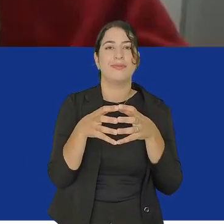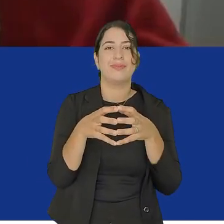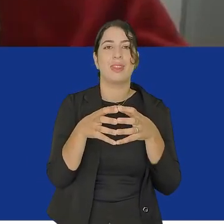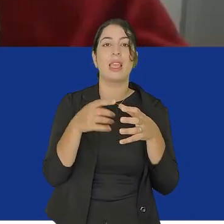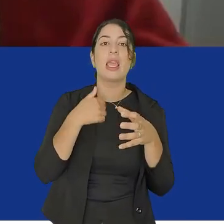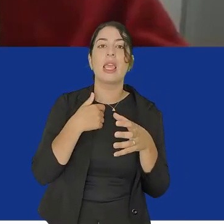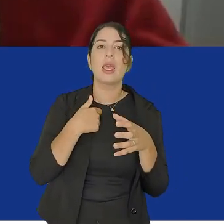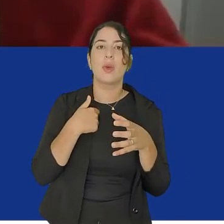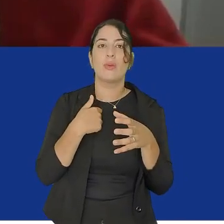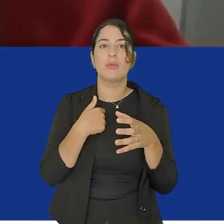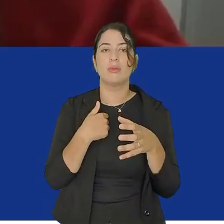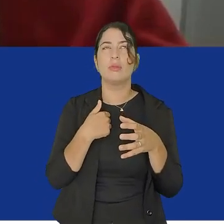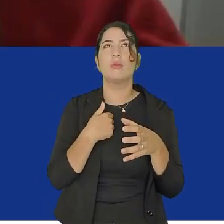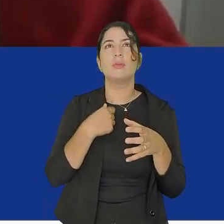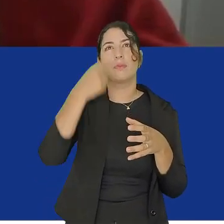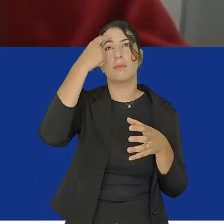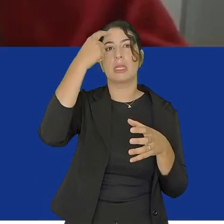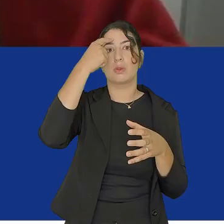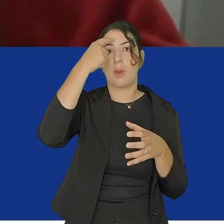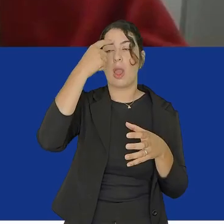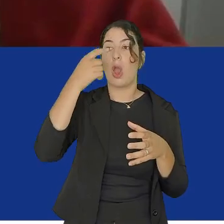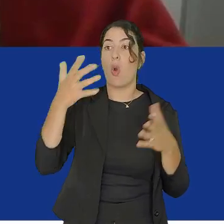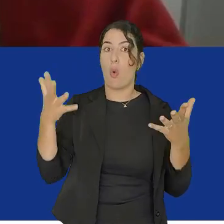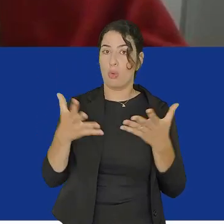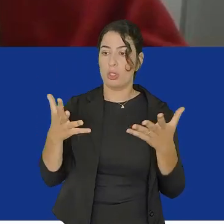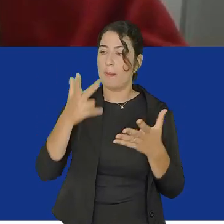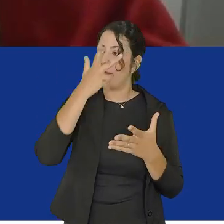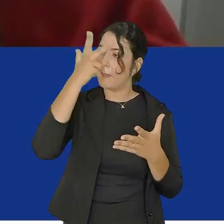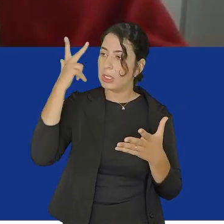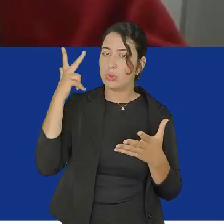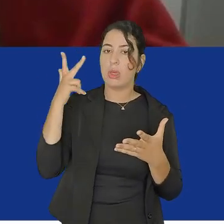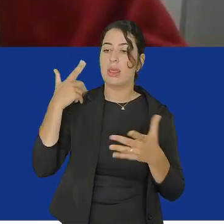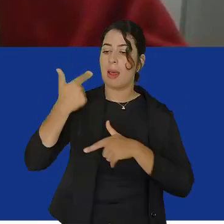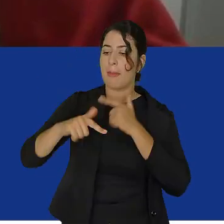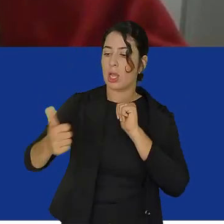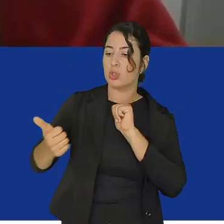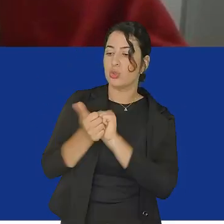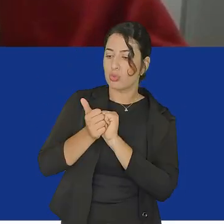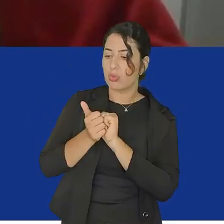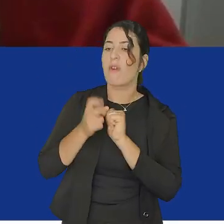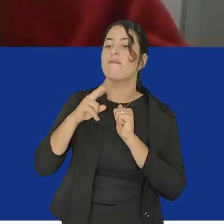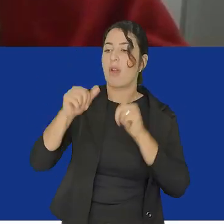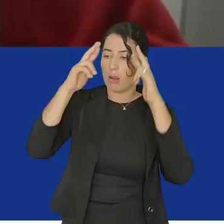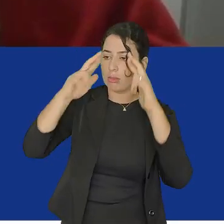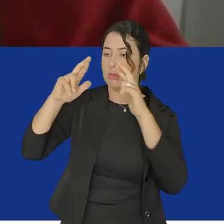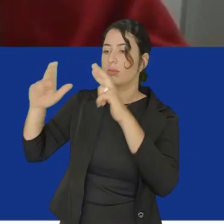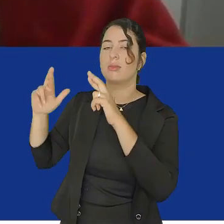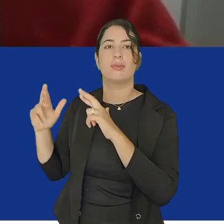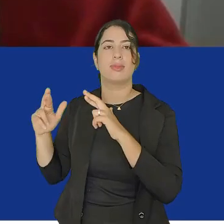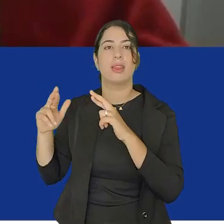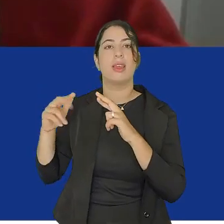que trabalham comigo hoje serão respeitadas, serão acolhidas, serão reconhecidas e terão um ambiente saudável de